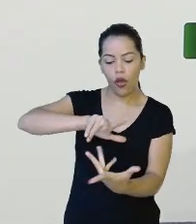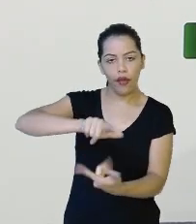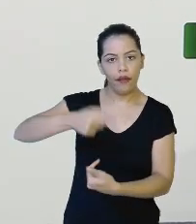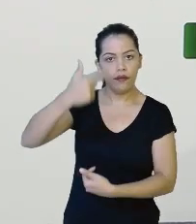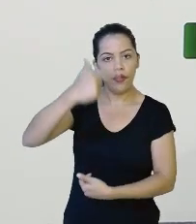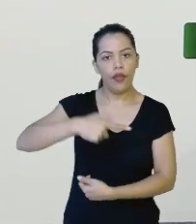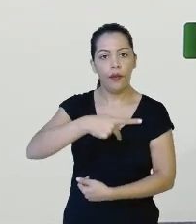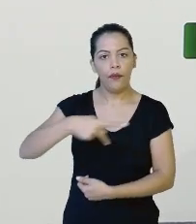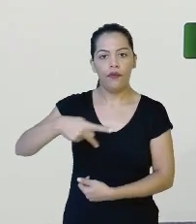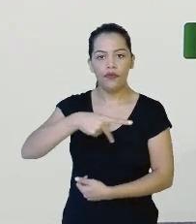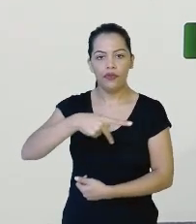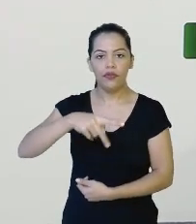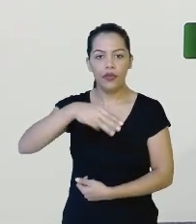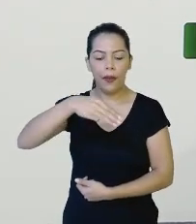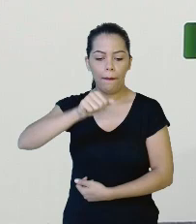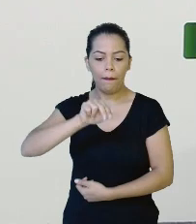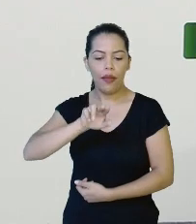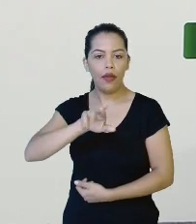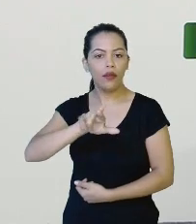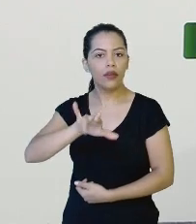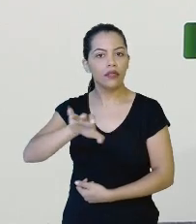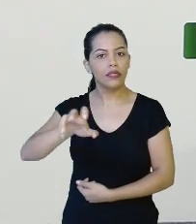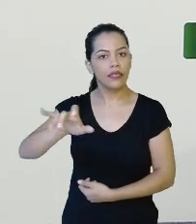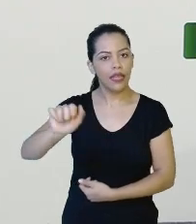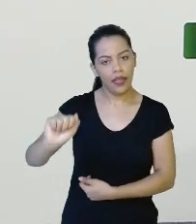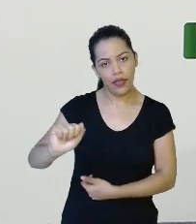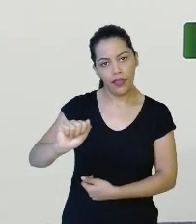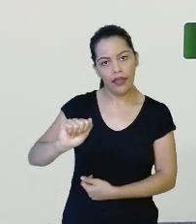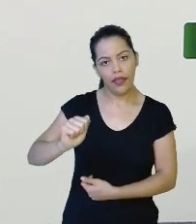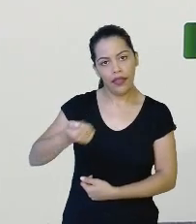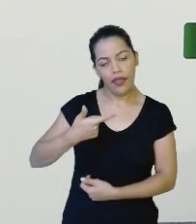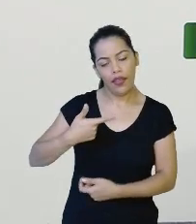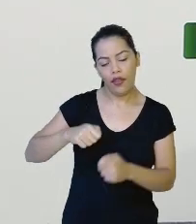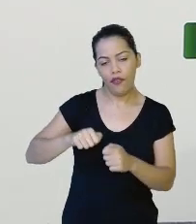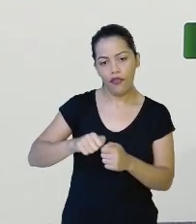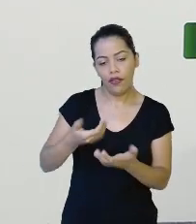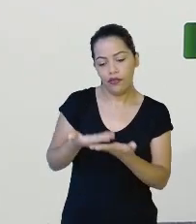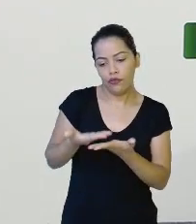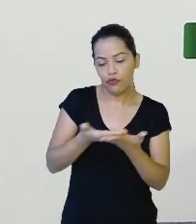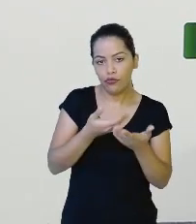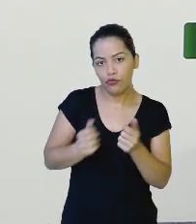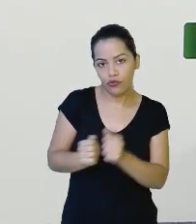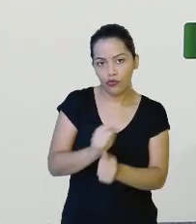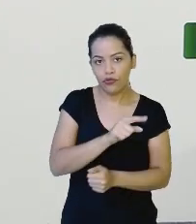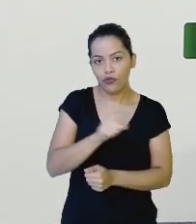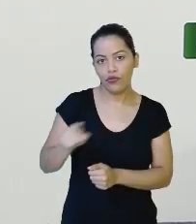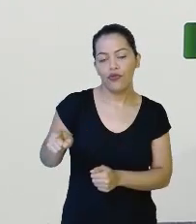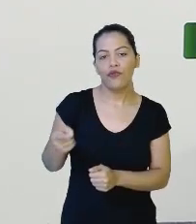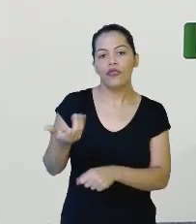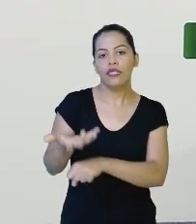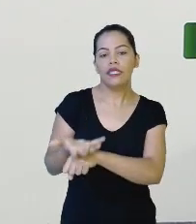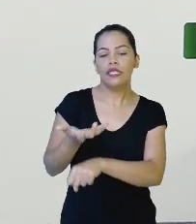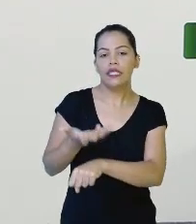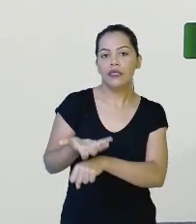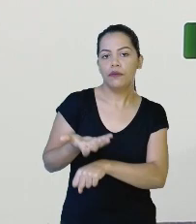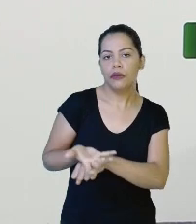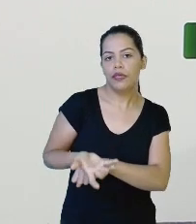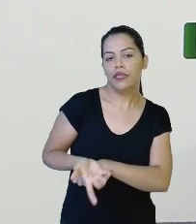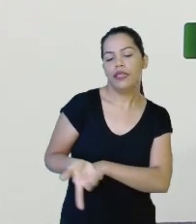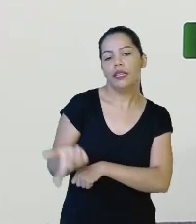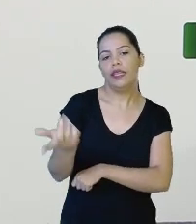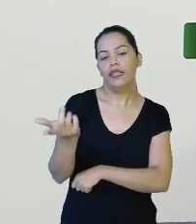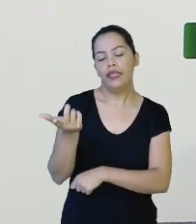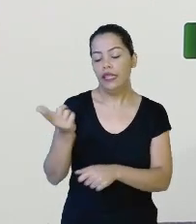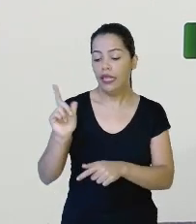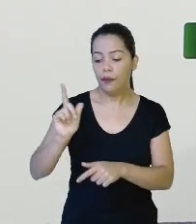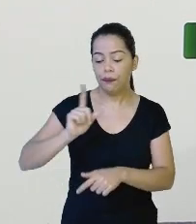professora Mauricéia Joana, trabalho com vocês os componentes de Língua Portuguesa e Geografia para o quarto ano e